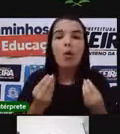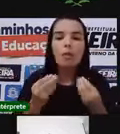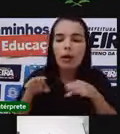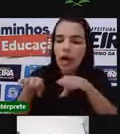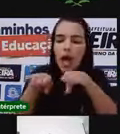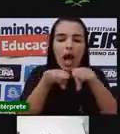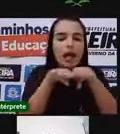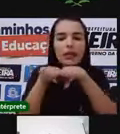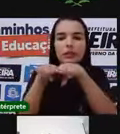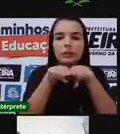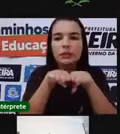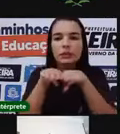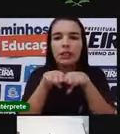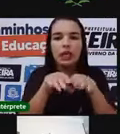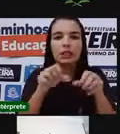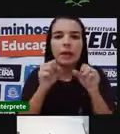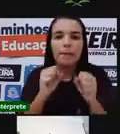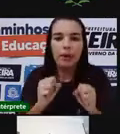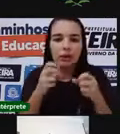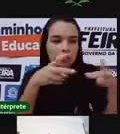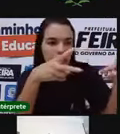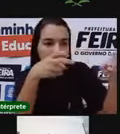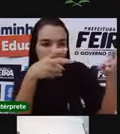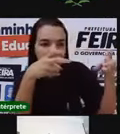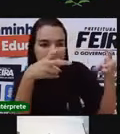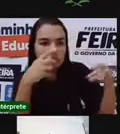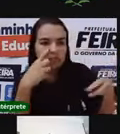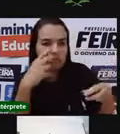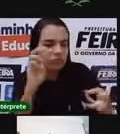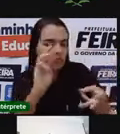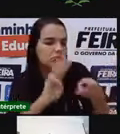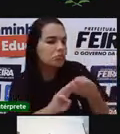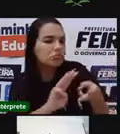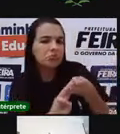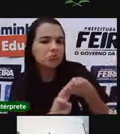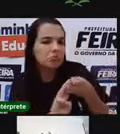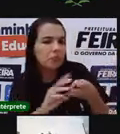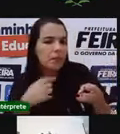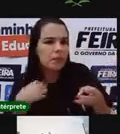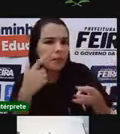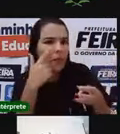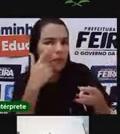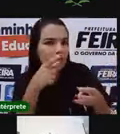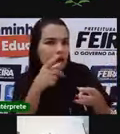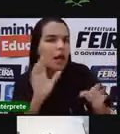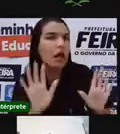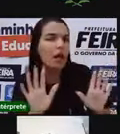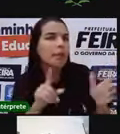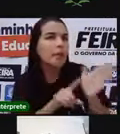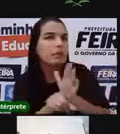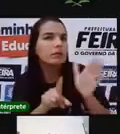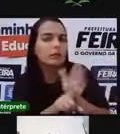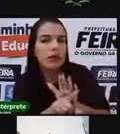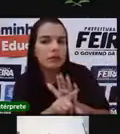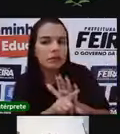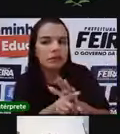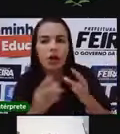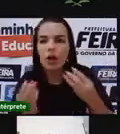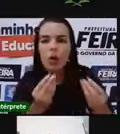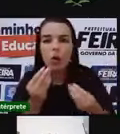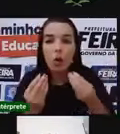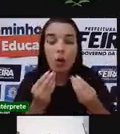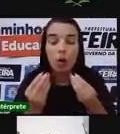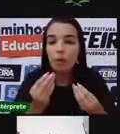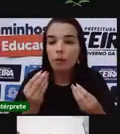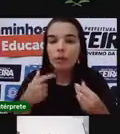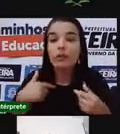pode ser colocada numa perspectiva da lógica matemática? Porque eu vi alguém ali perguntando no chat, né? Então, eu posso